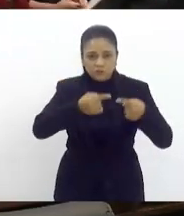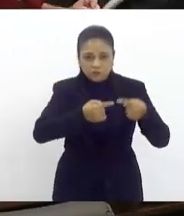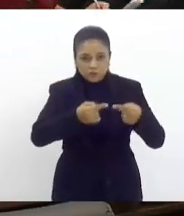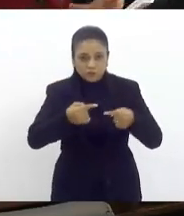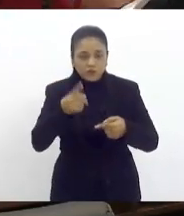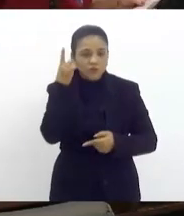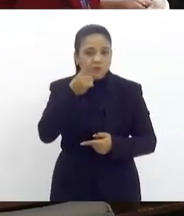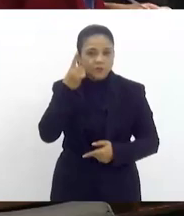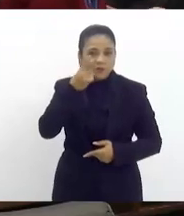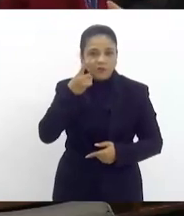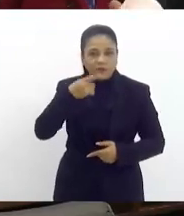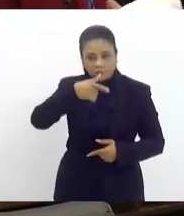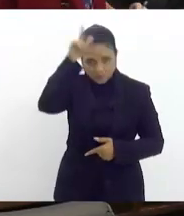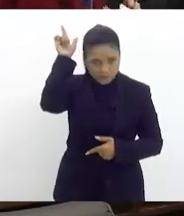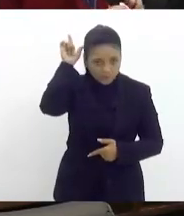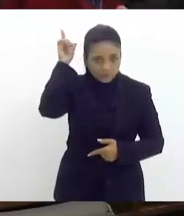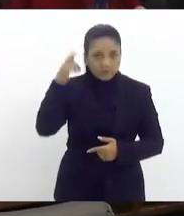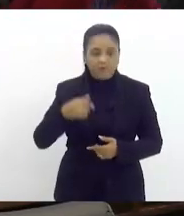deputado Luiz Paulo.